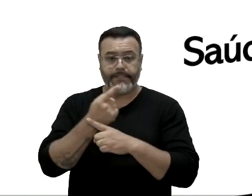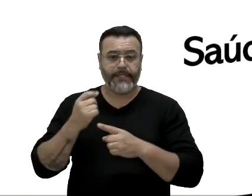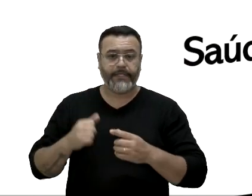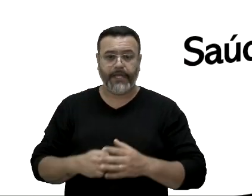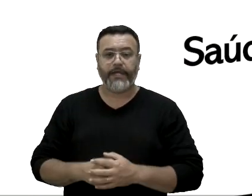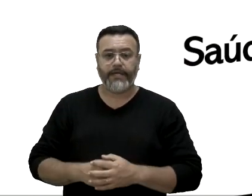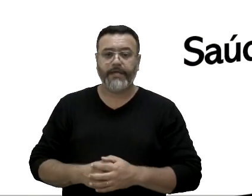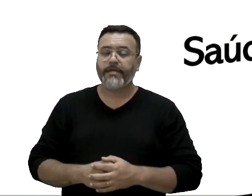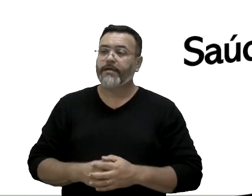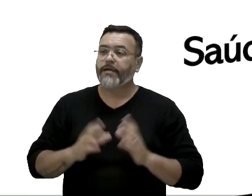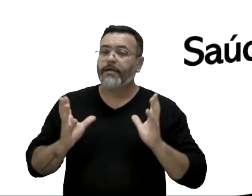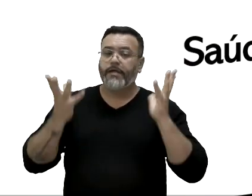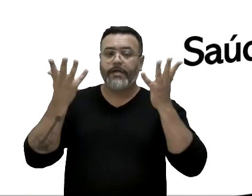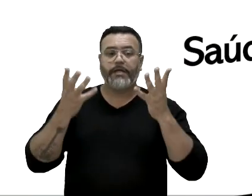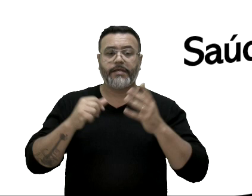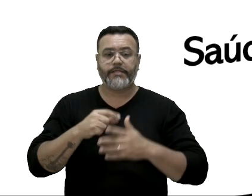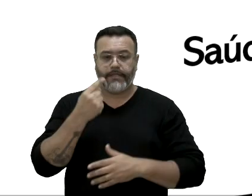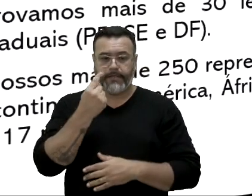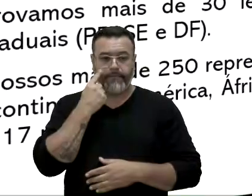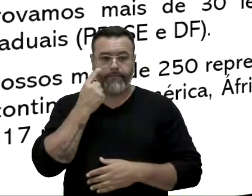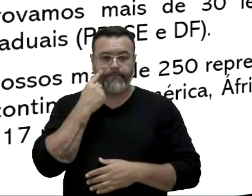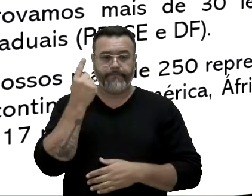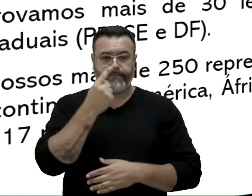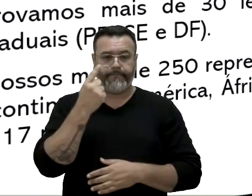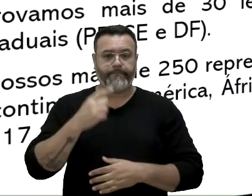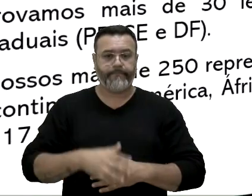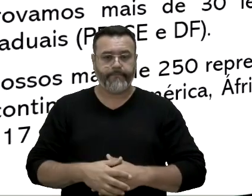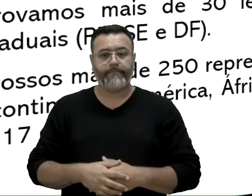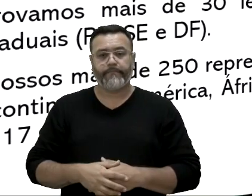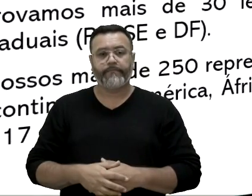é ainda desconhecida por muita gente.